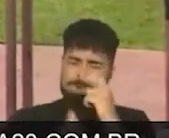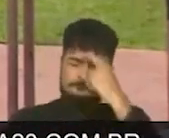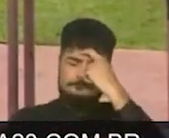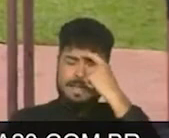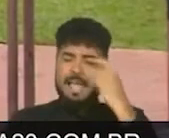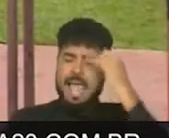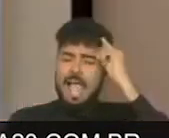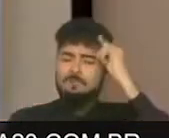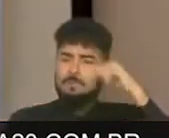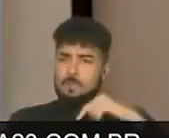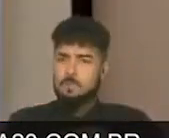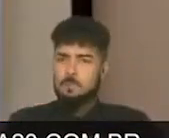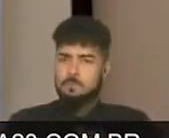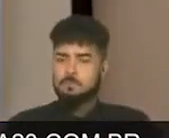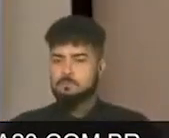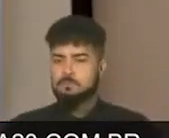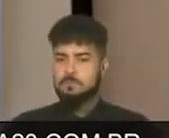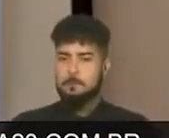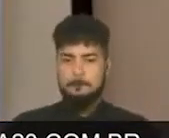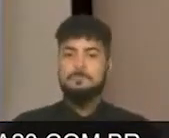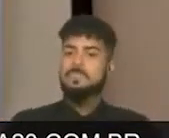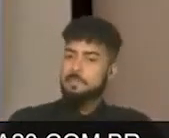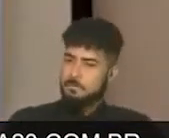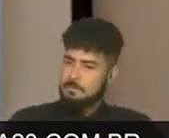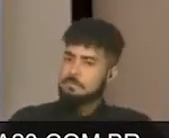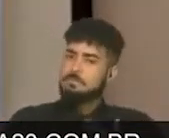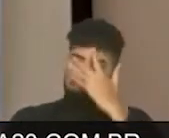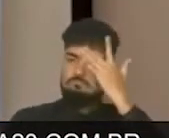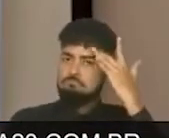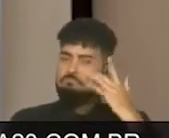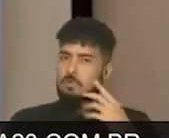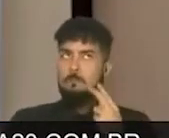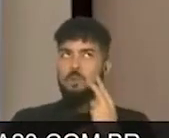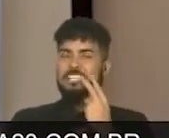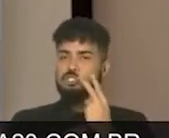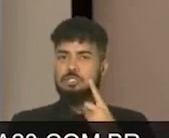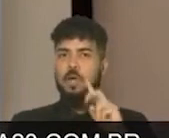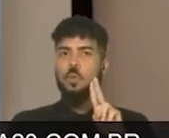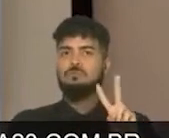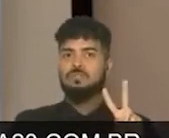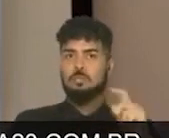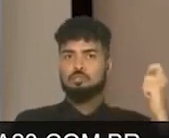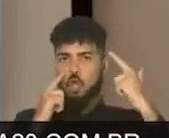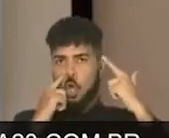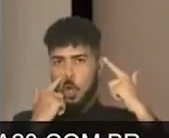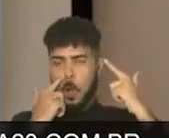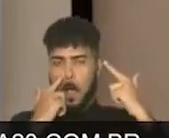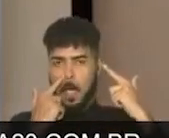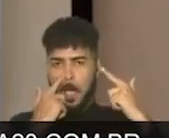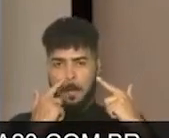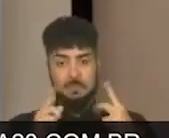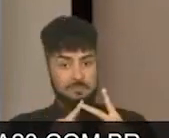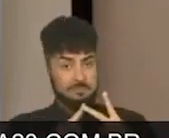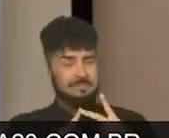prevenção da doença. O indivíduo deve se proteger dos raios ultravioletas do sol. Uma